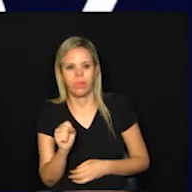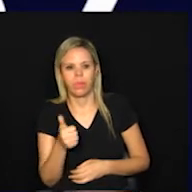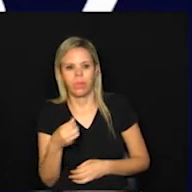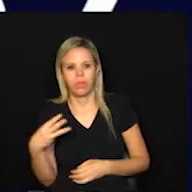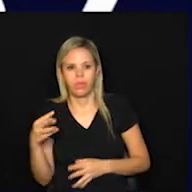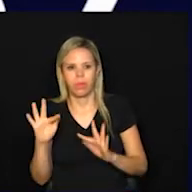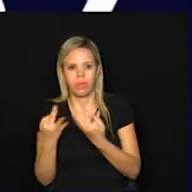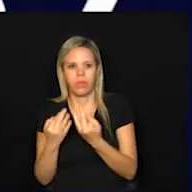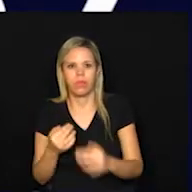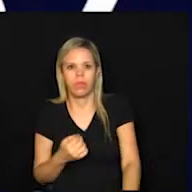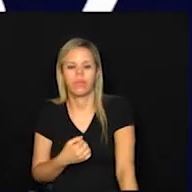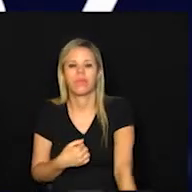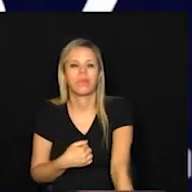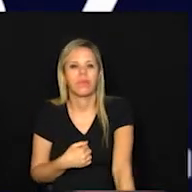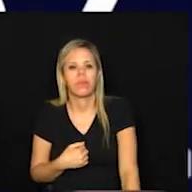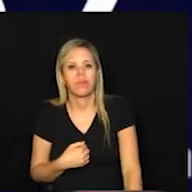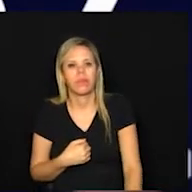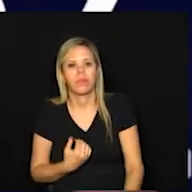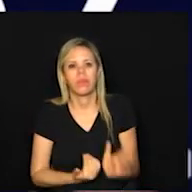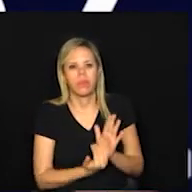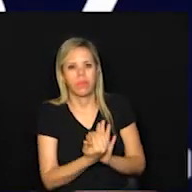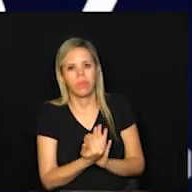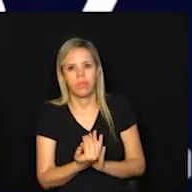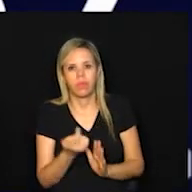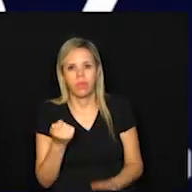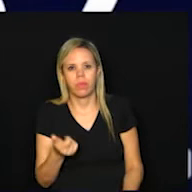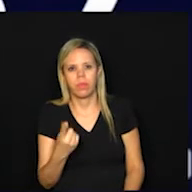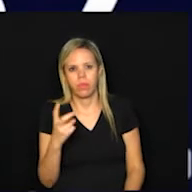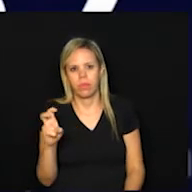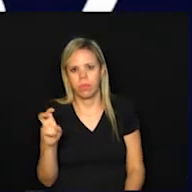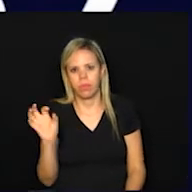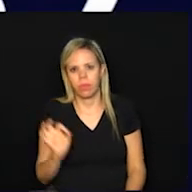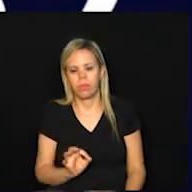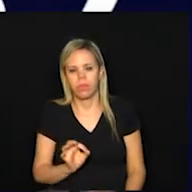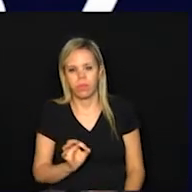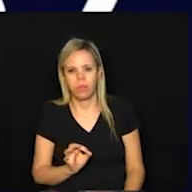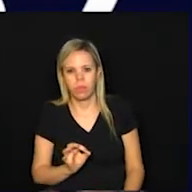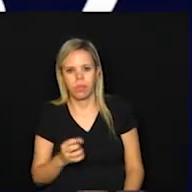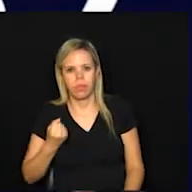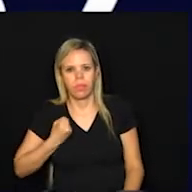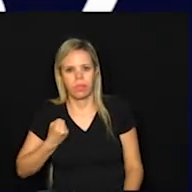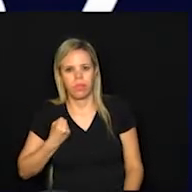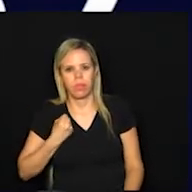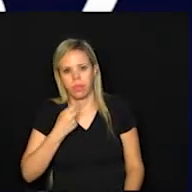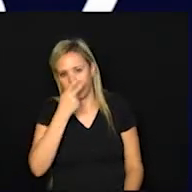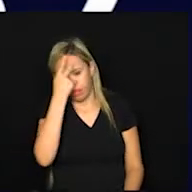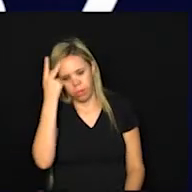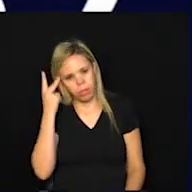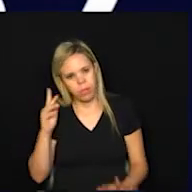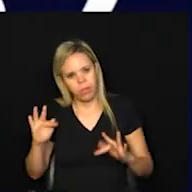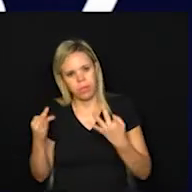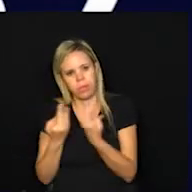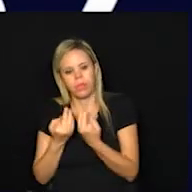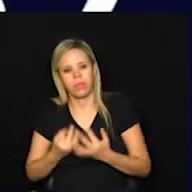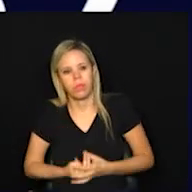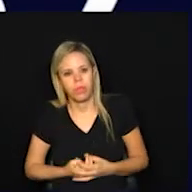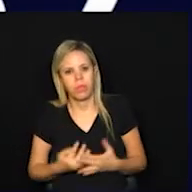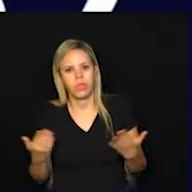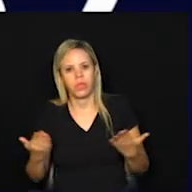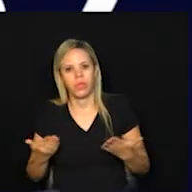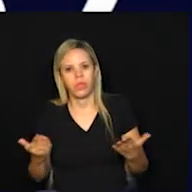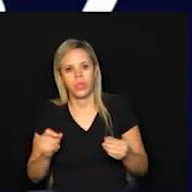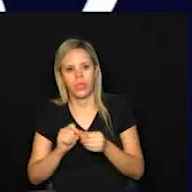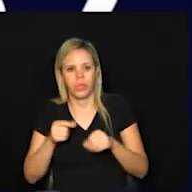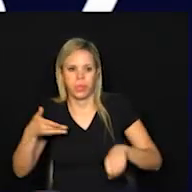43.813 famílias. É um aumento de quase 15% no número de pessoas, de famílias que hoje